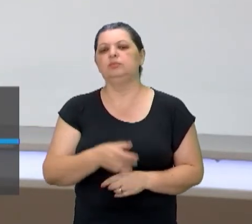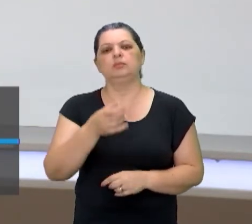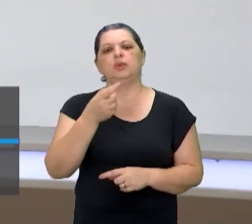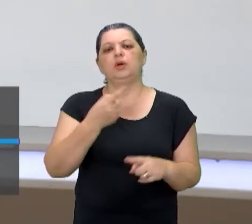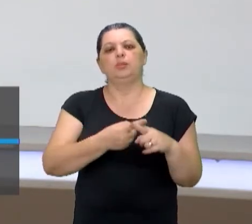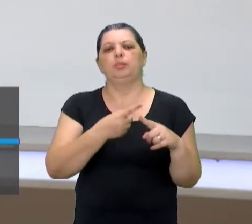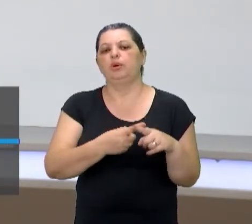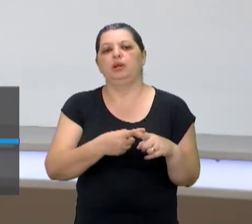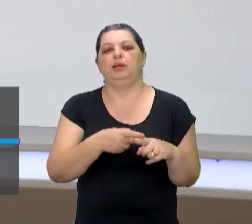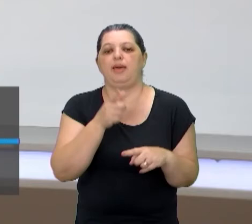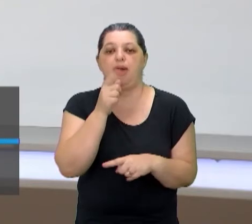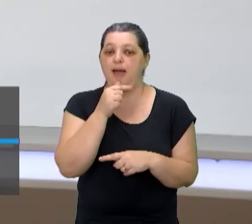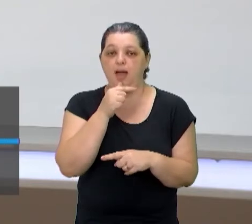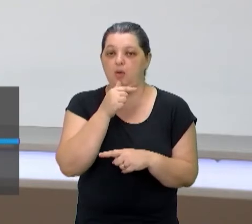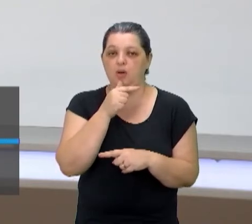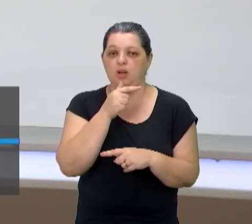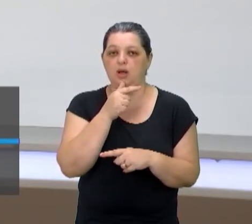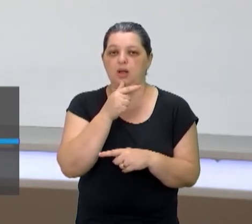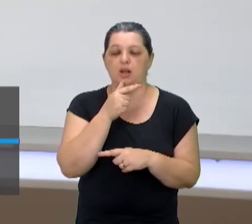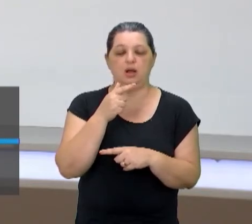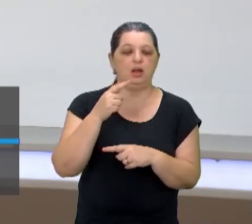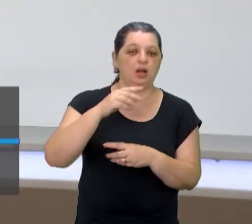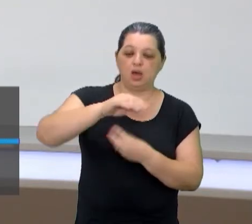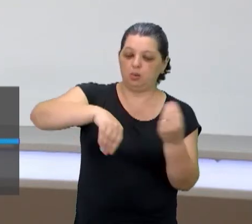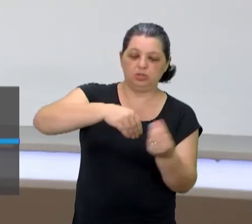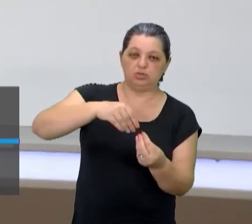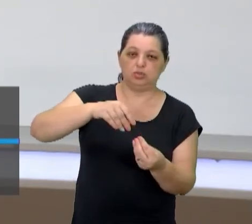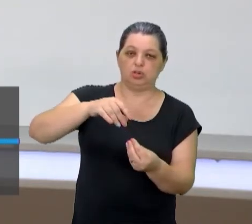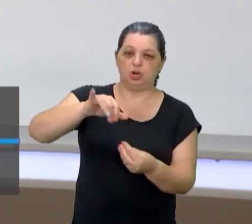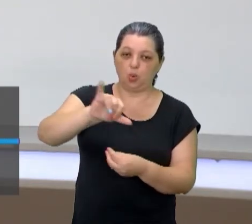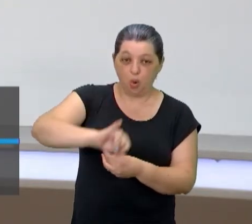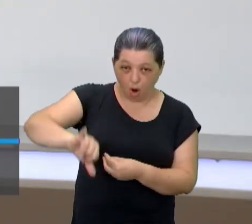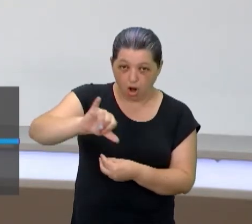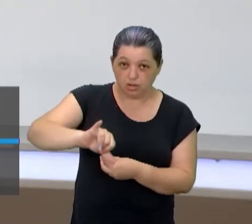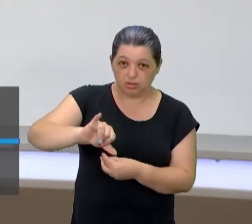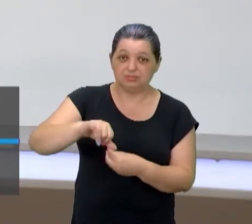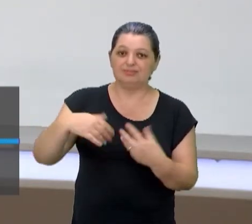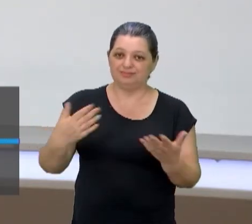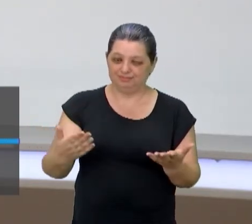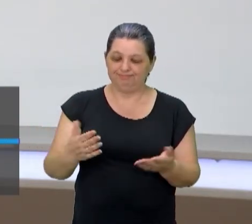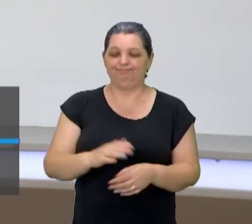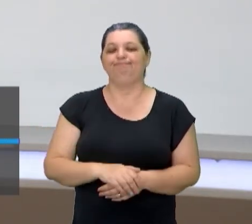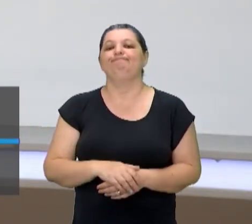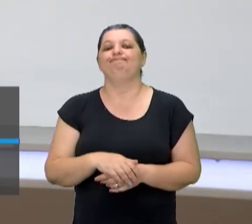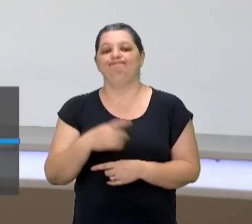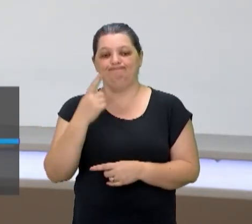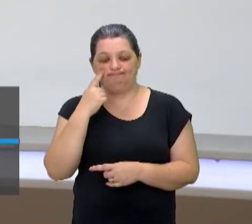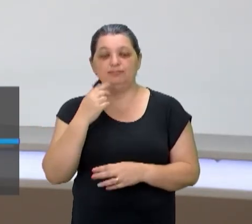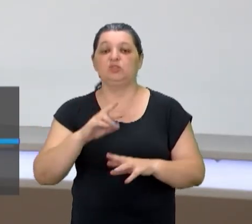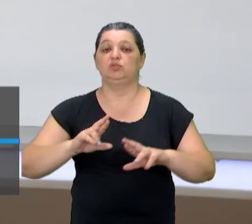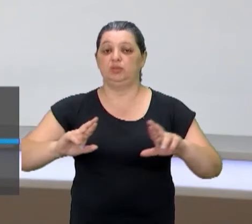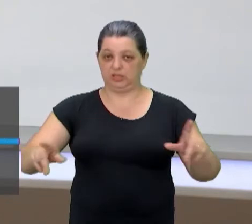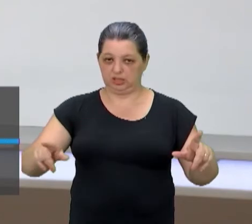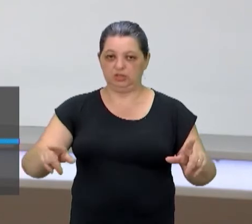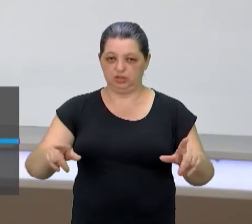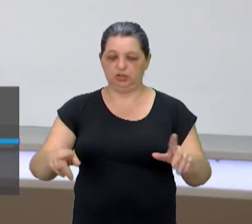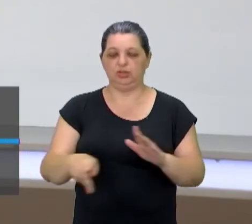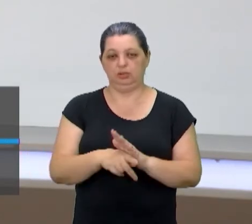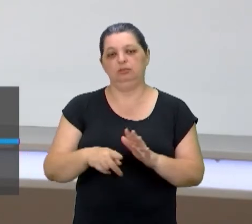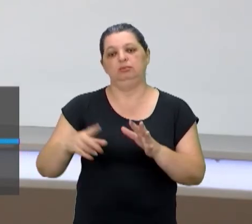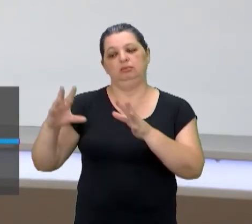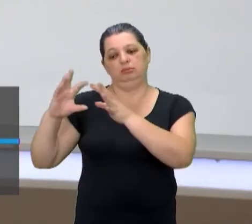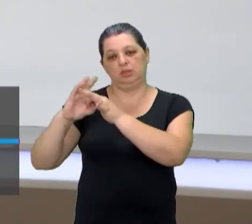não mistura com o óleo? Então, aí eu não entendo essa parte. Tá vendo que começou lá na frente com ligação química? Então, uma coisa vai puxando a